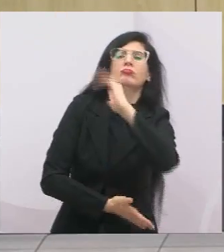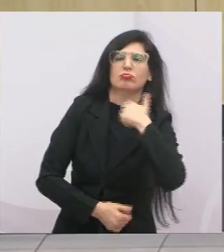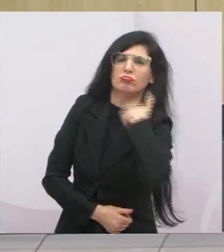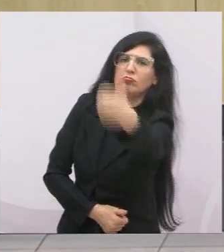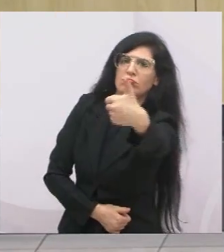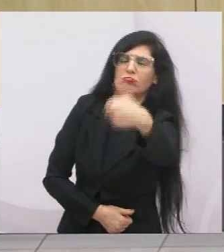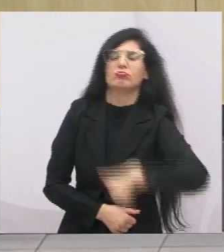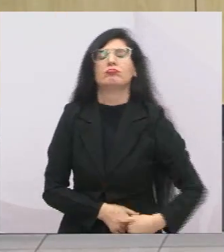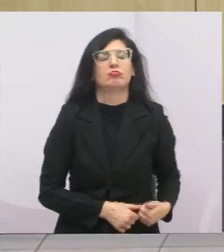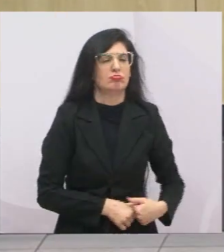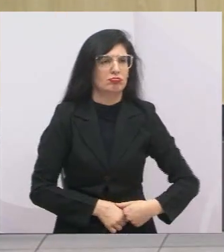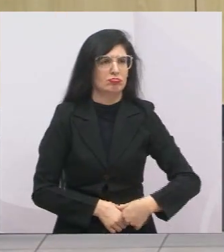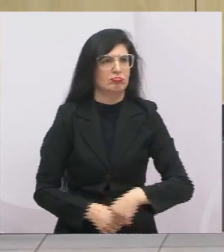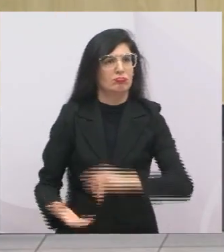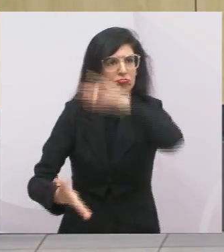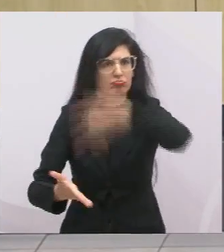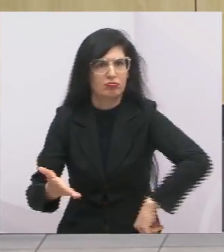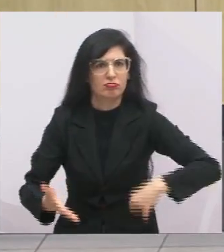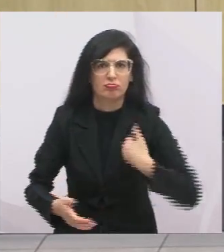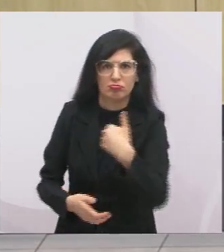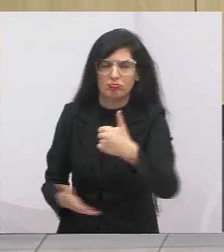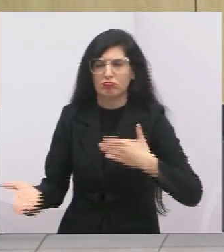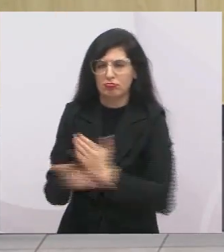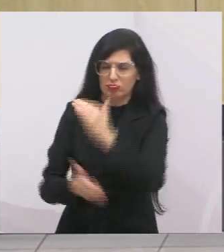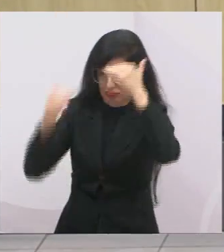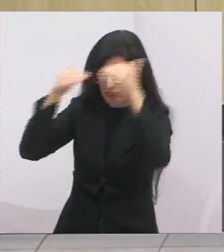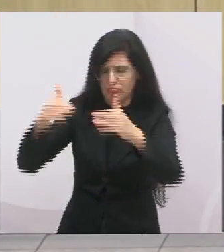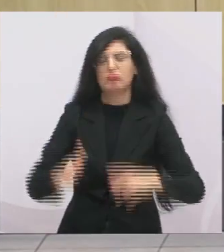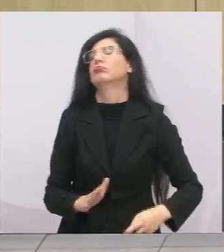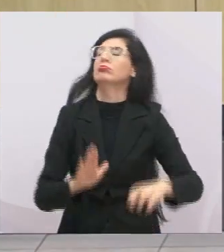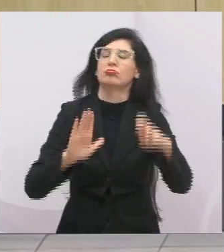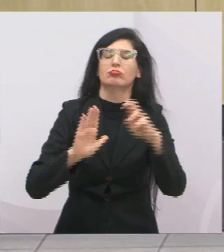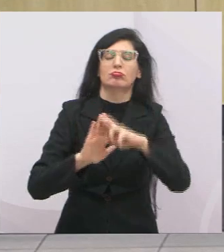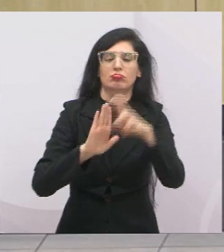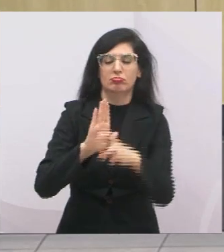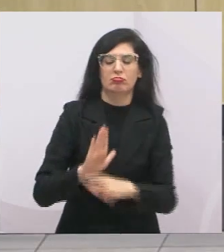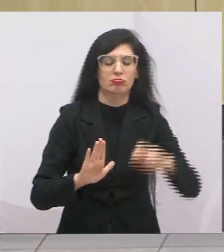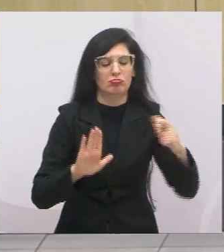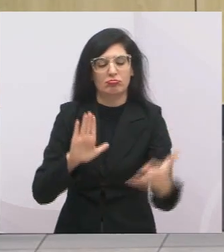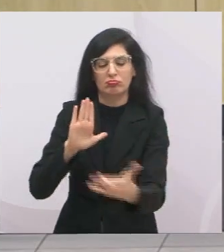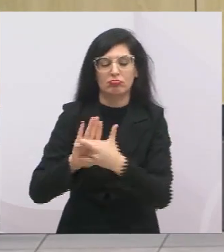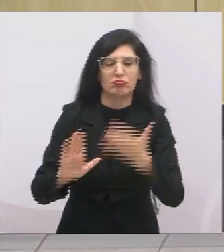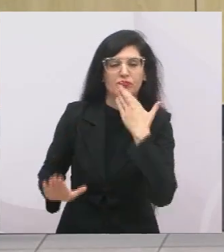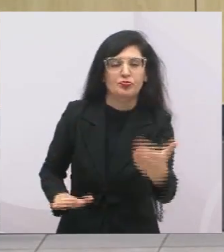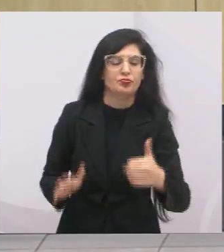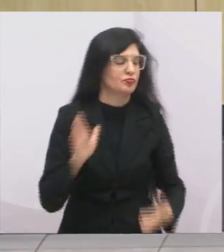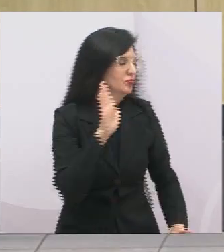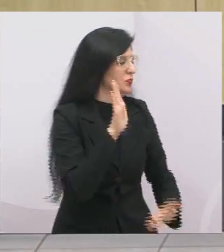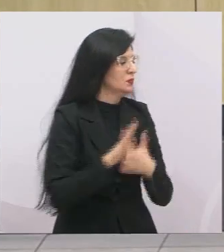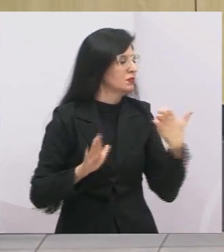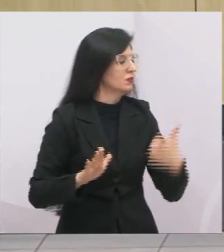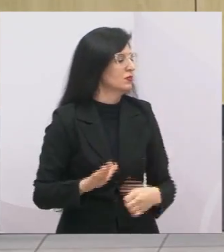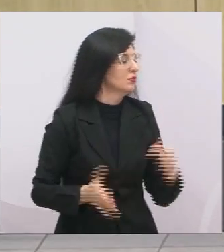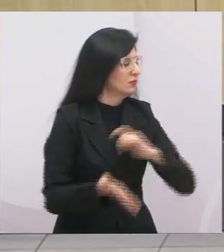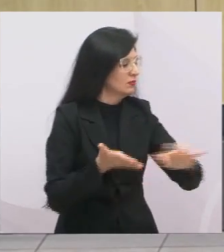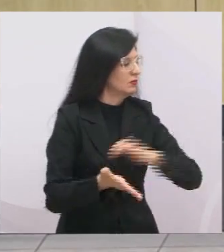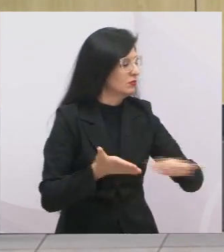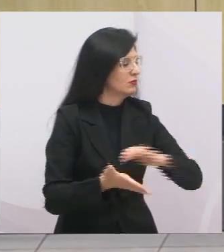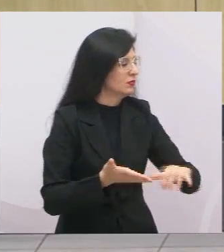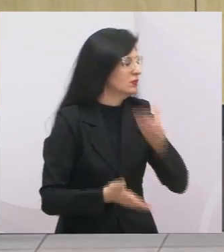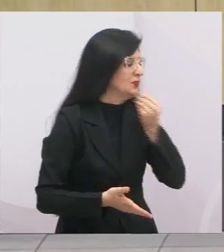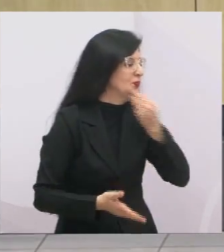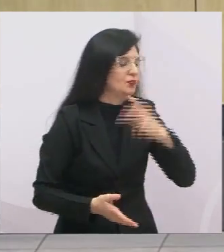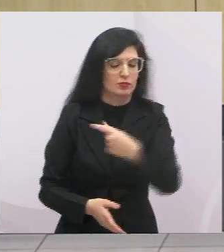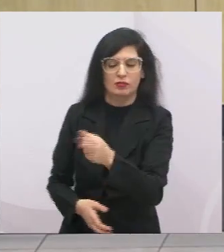Os pedidos de informações foram apreciados na forma regimental. Solicito ao primeiro secretário, o vereador Paulinho do Esporte, que